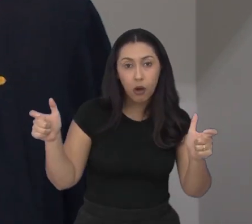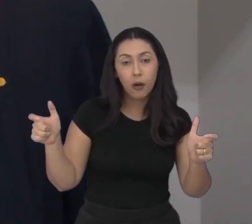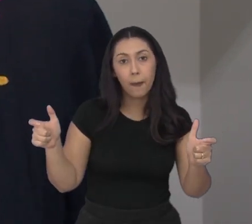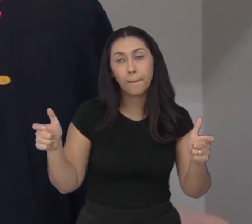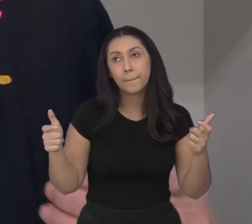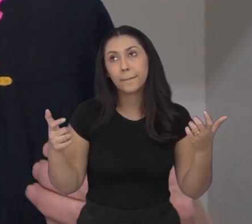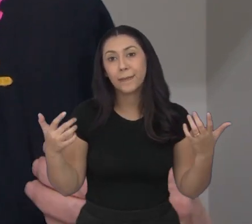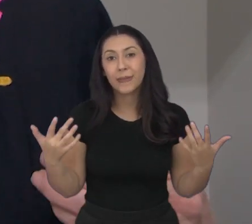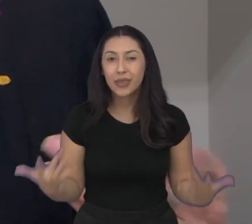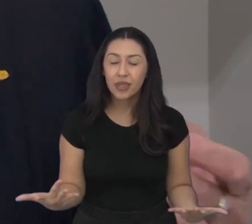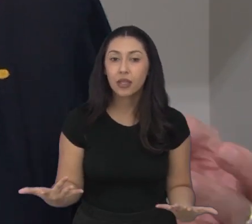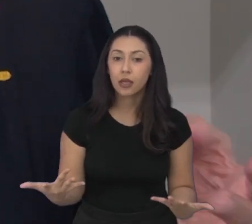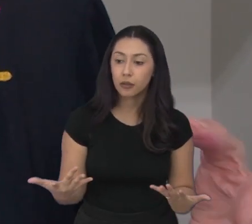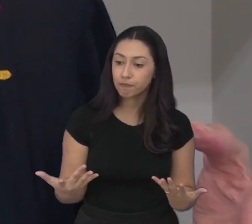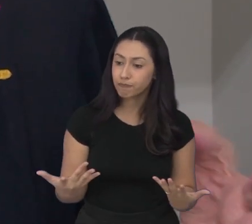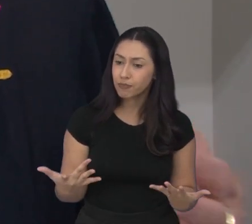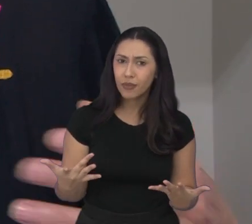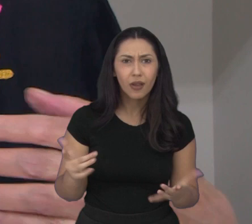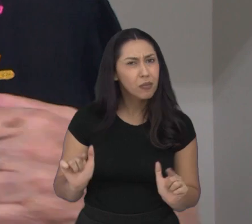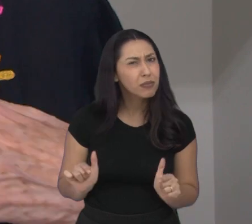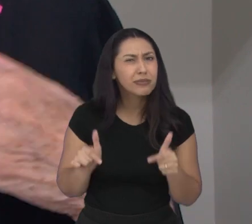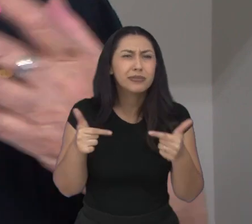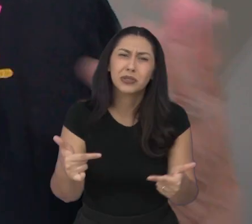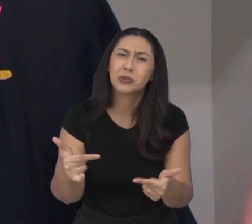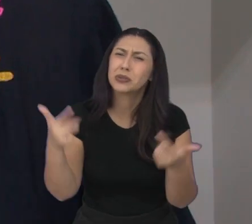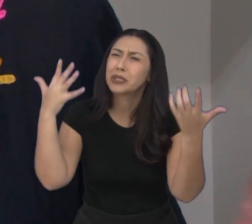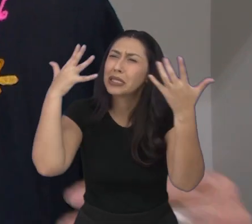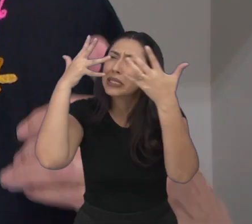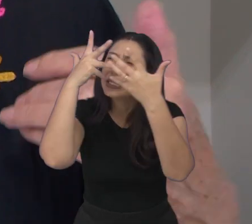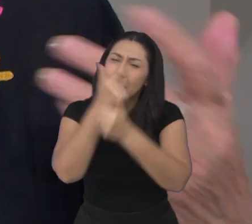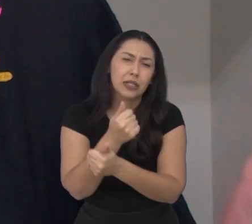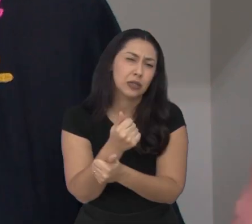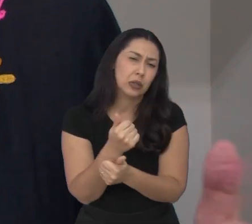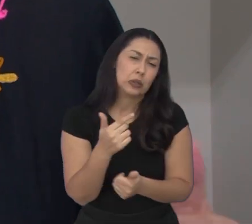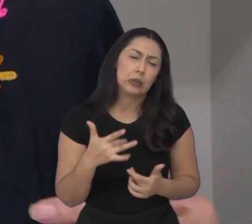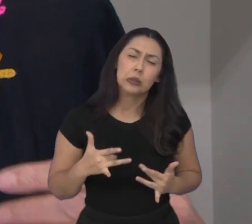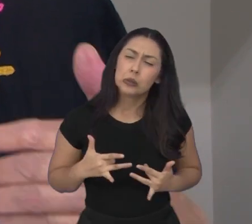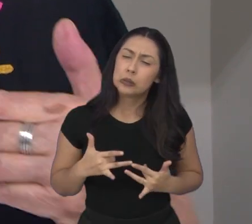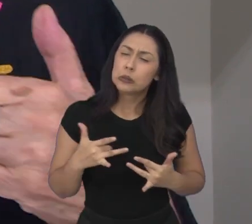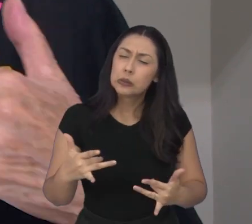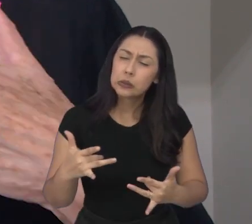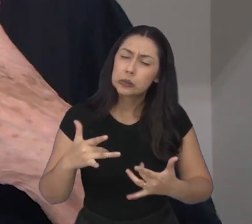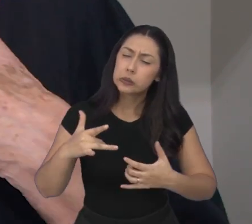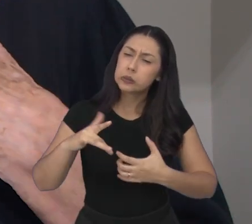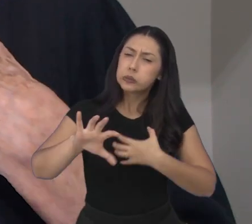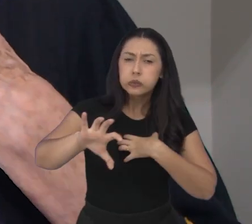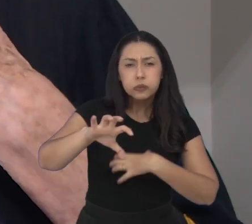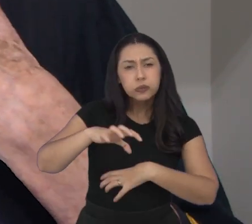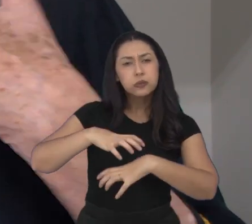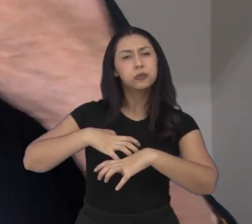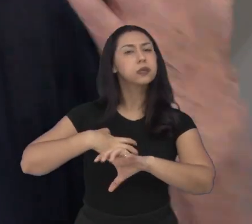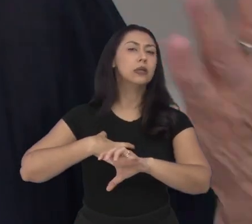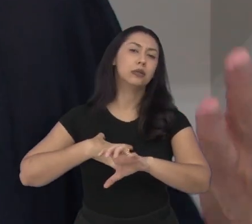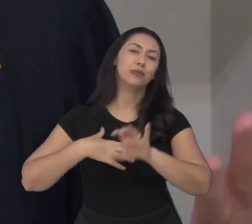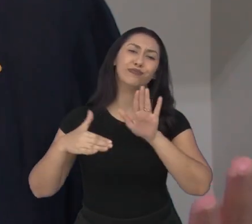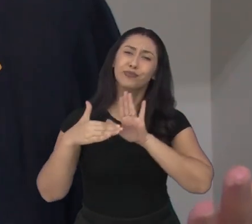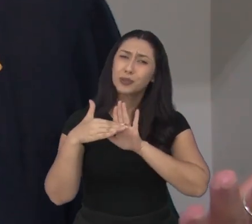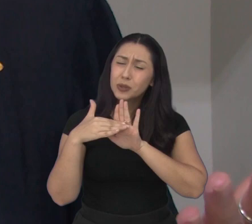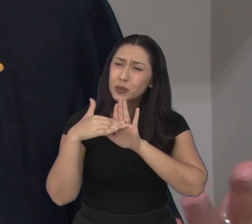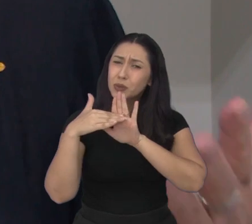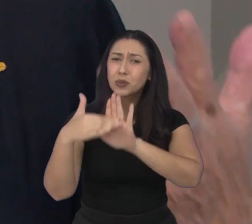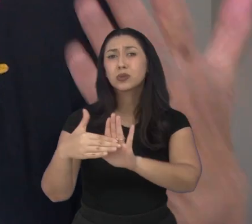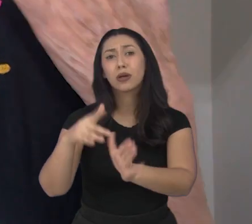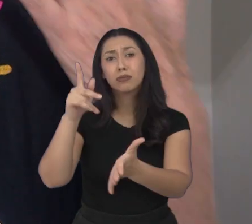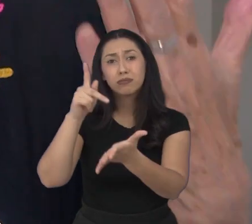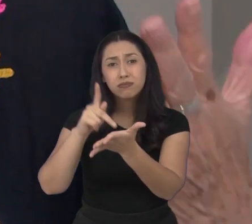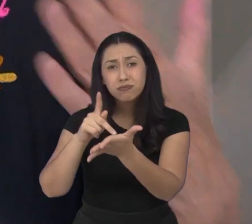E eu acho que é um gesto tão lindo, tão humano, tão poderoso,